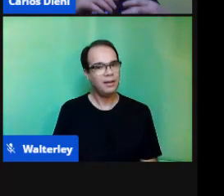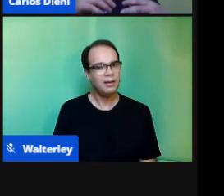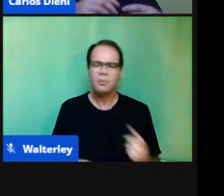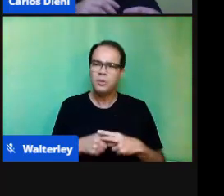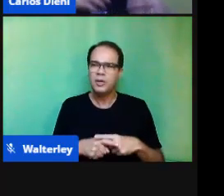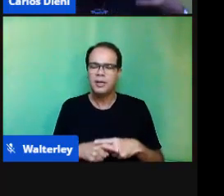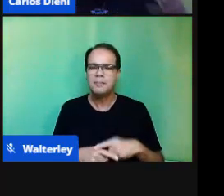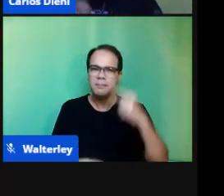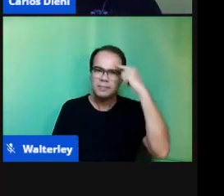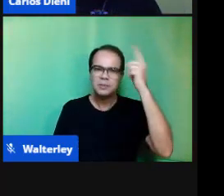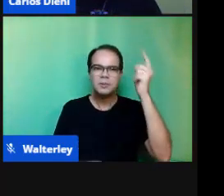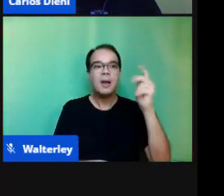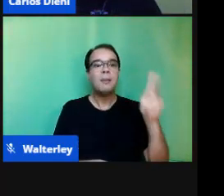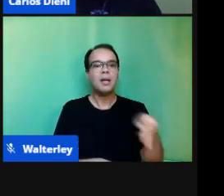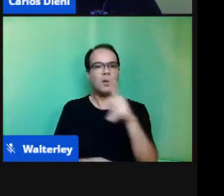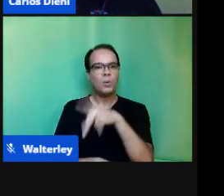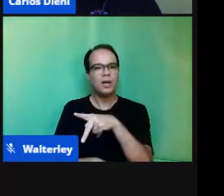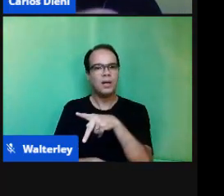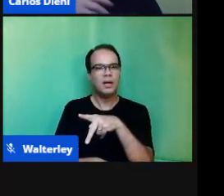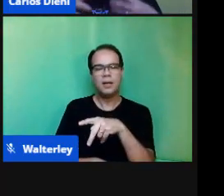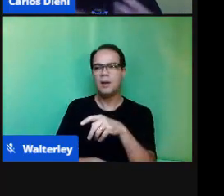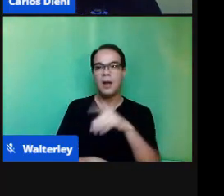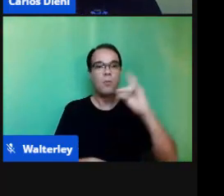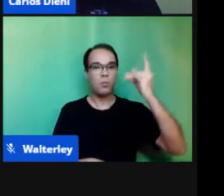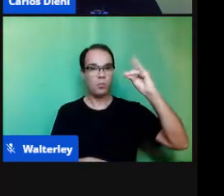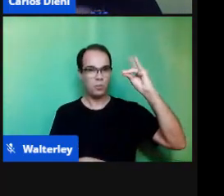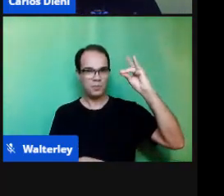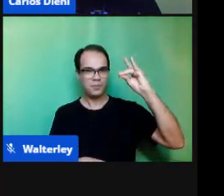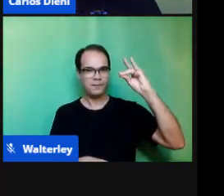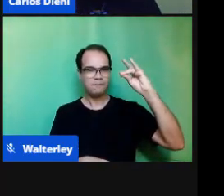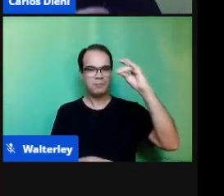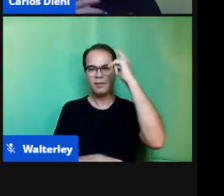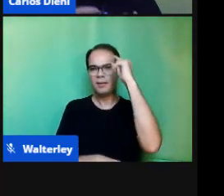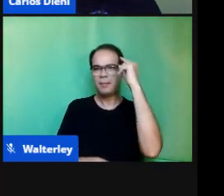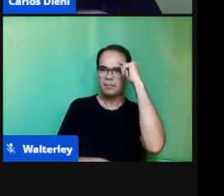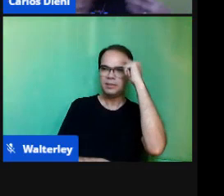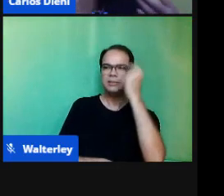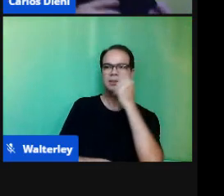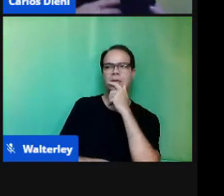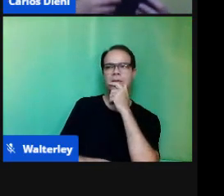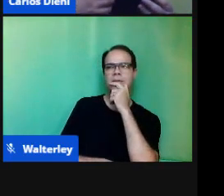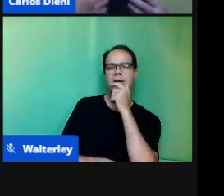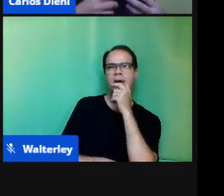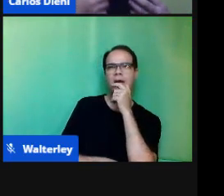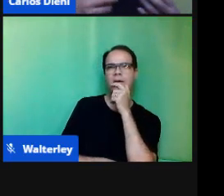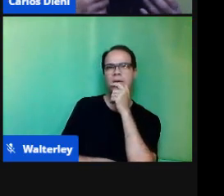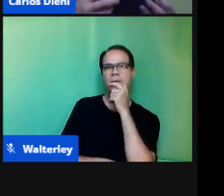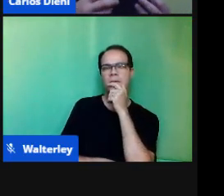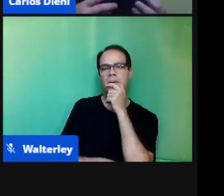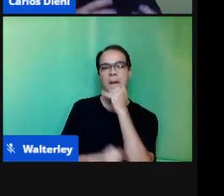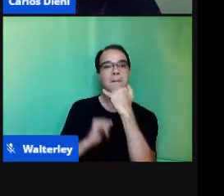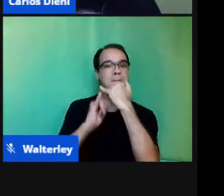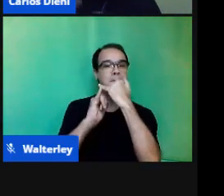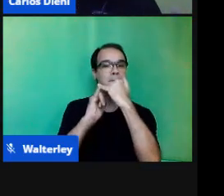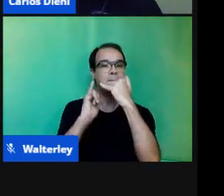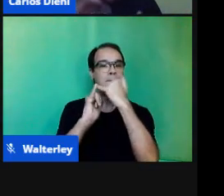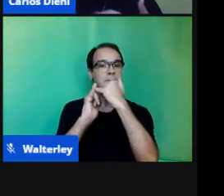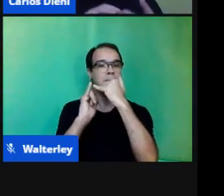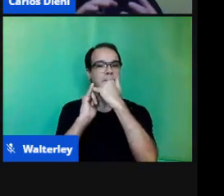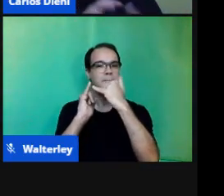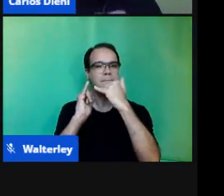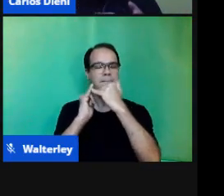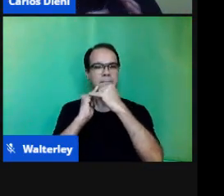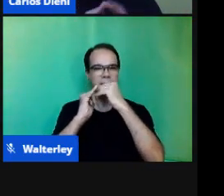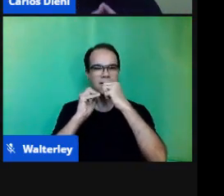Bolívia, essa coisa muito rural da gente, ela tem muita similaridade com essa coisa de Velho Oeste. Então